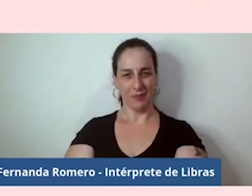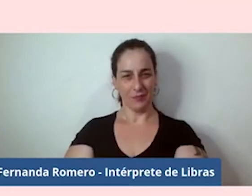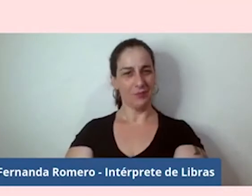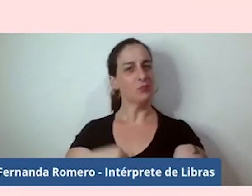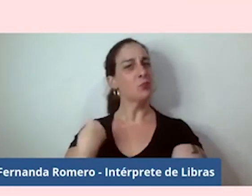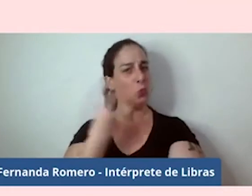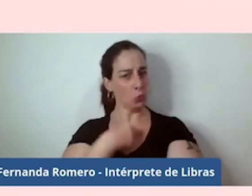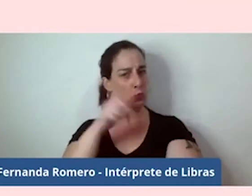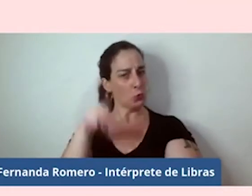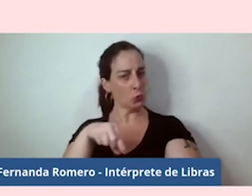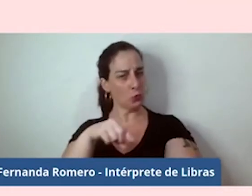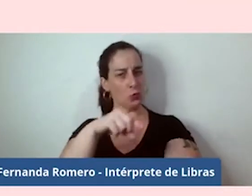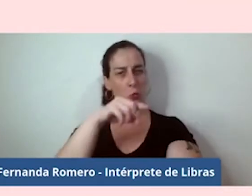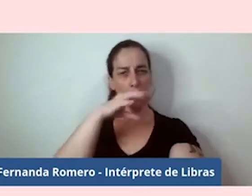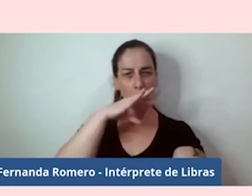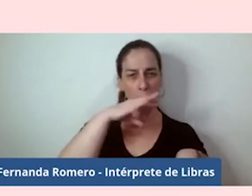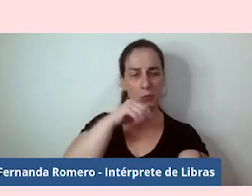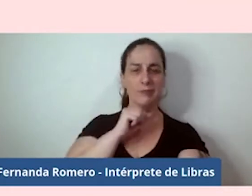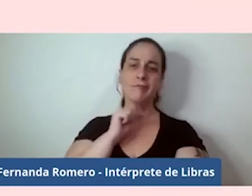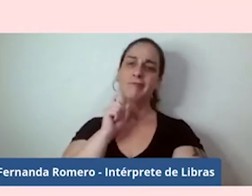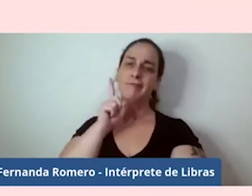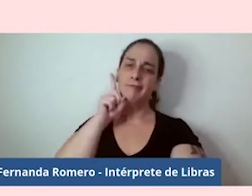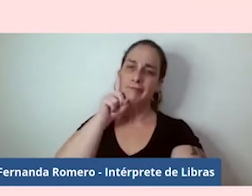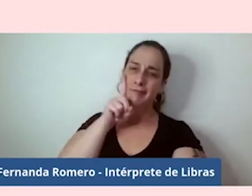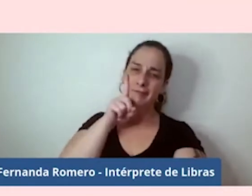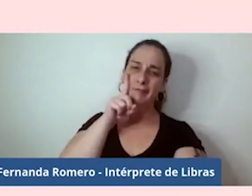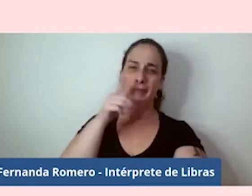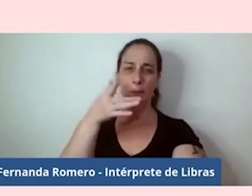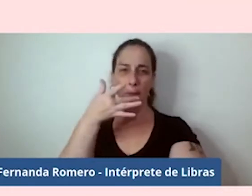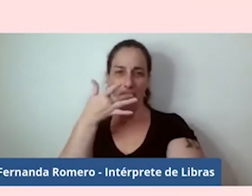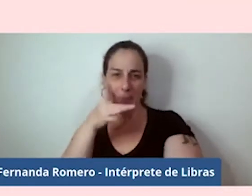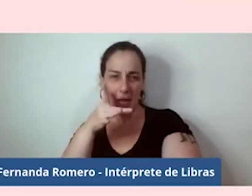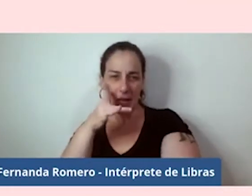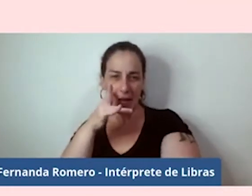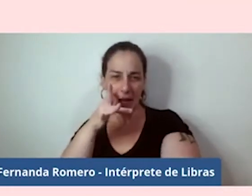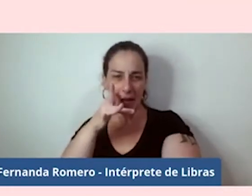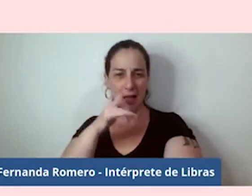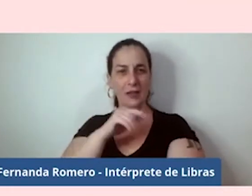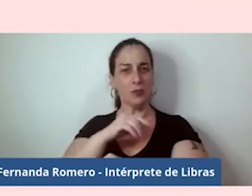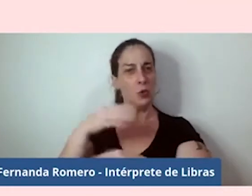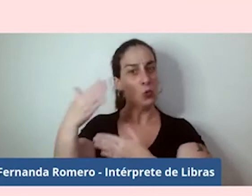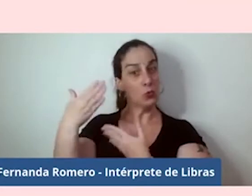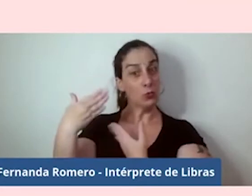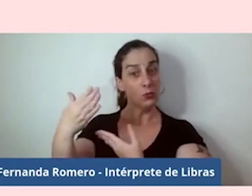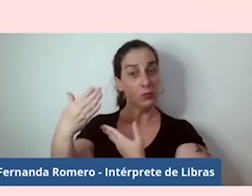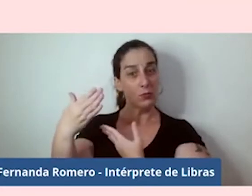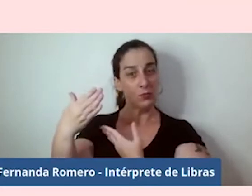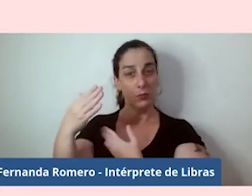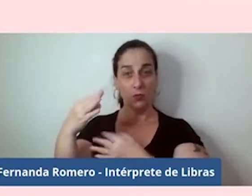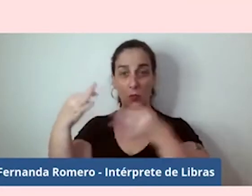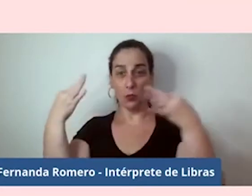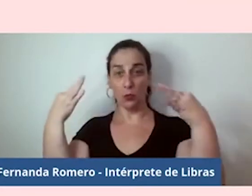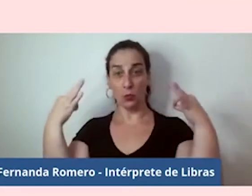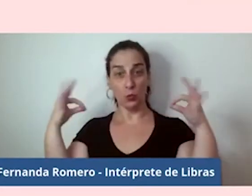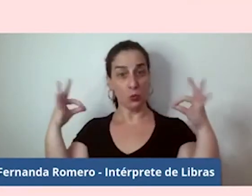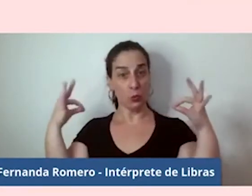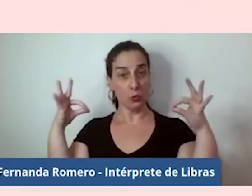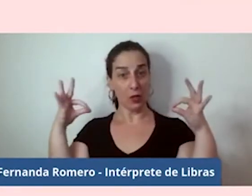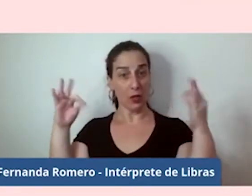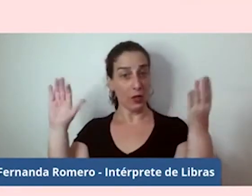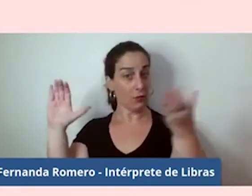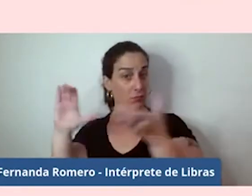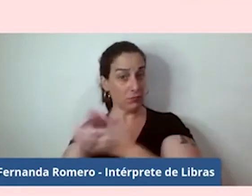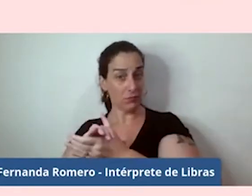coloridas, somos negras, brancas, pardas, jovens, solteiras, casadas,